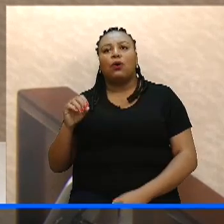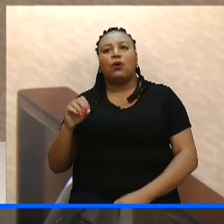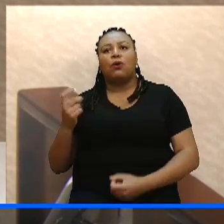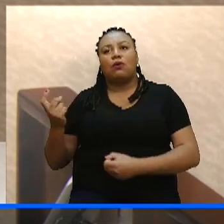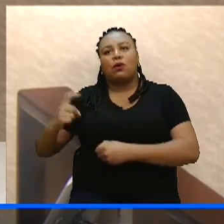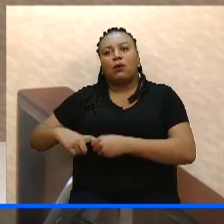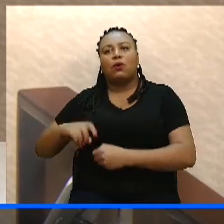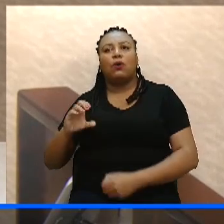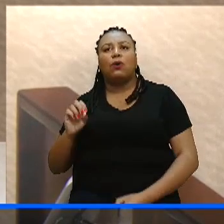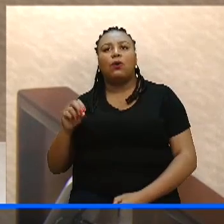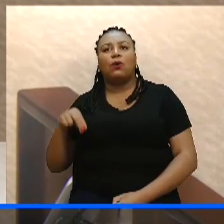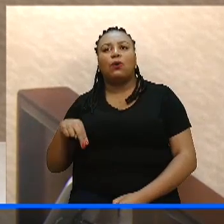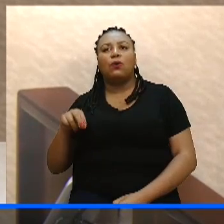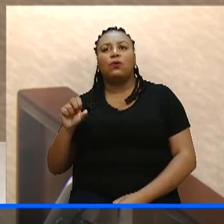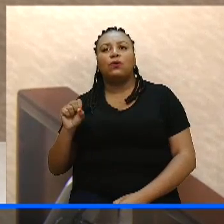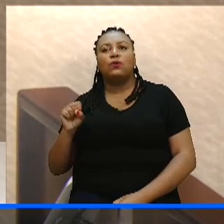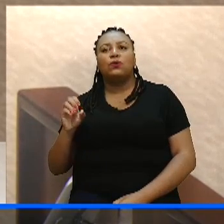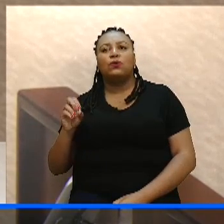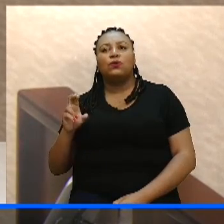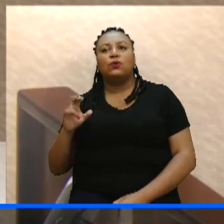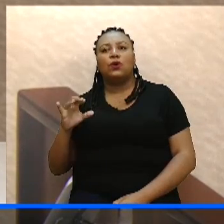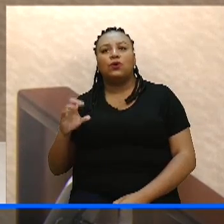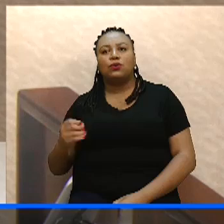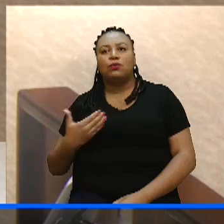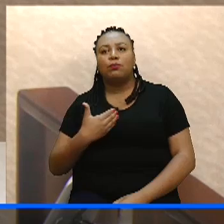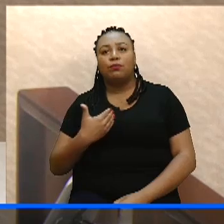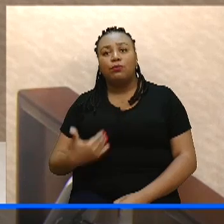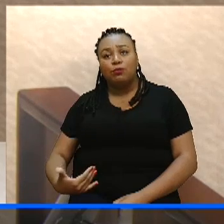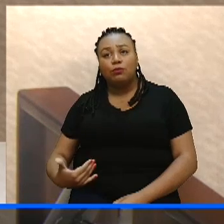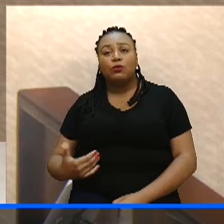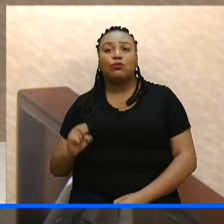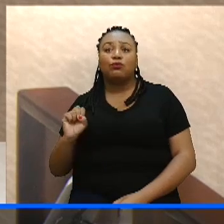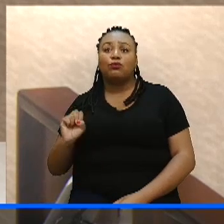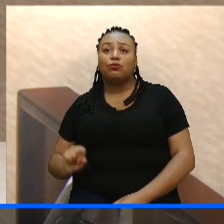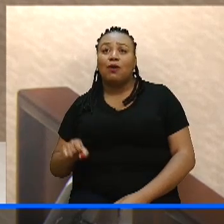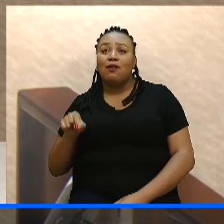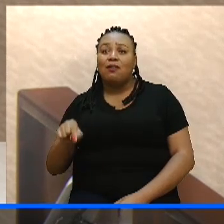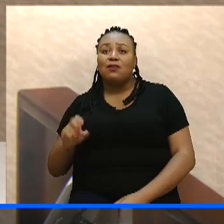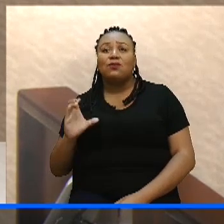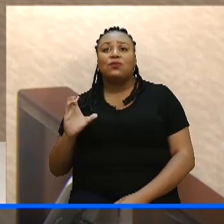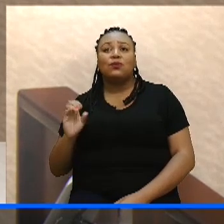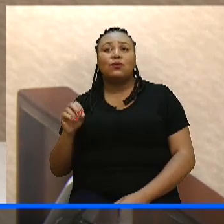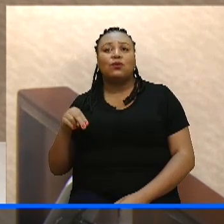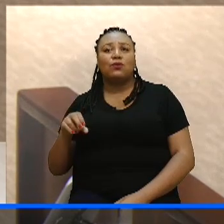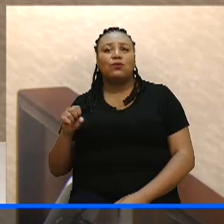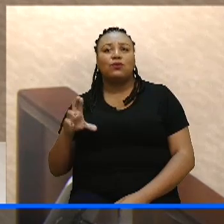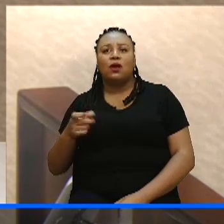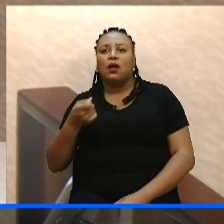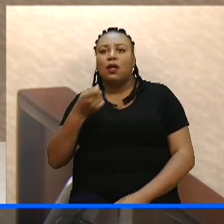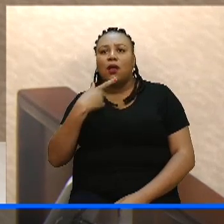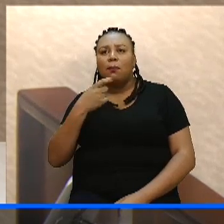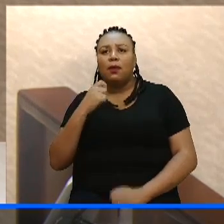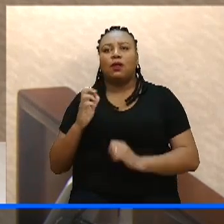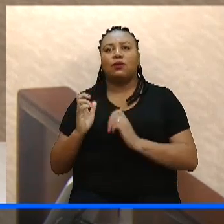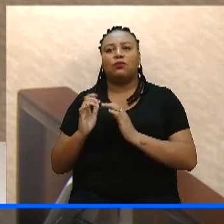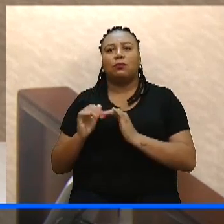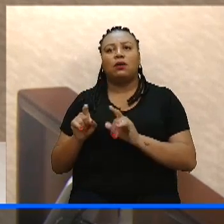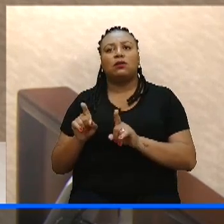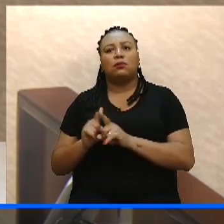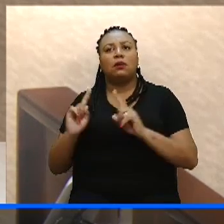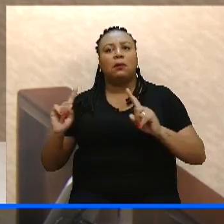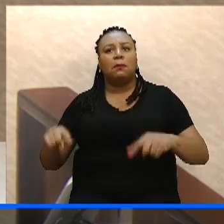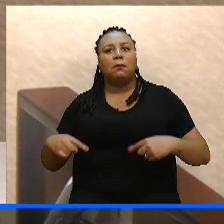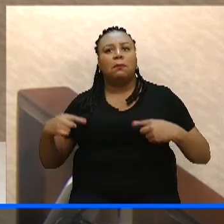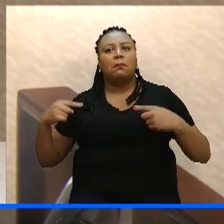público do extremo sul neste consórcio medicamentos máquinas e até mesmo pneus